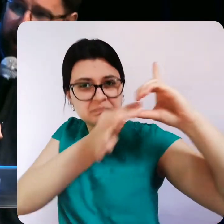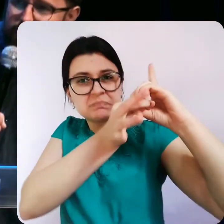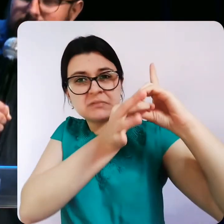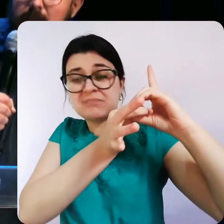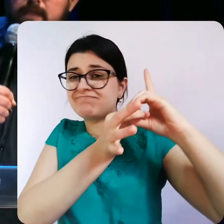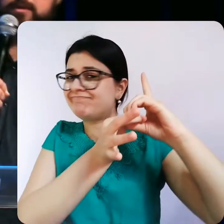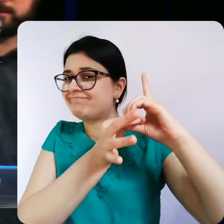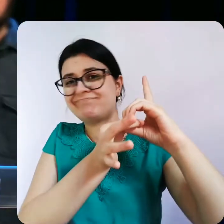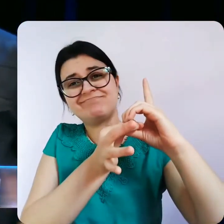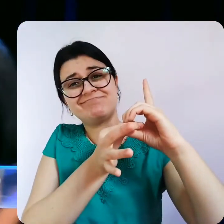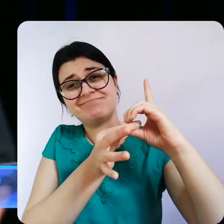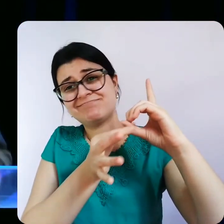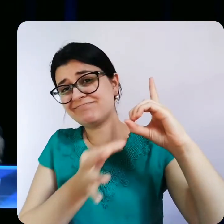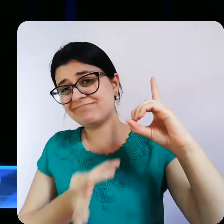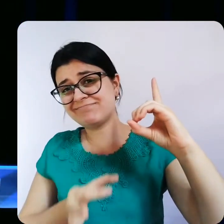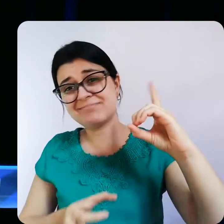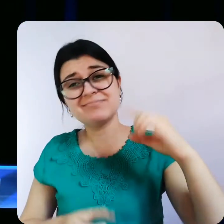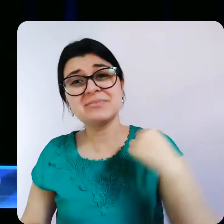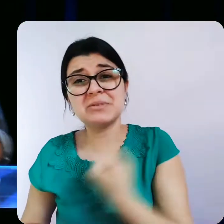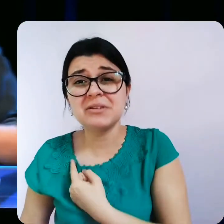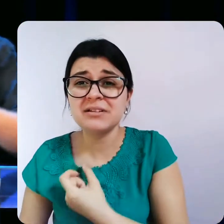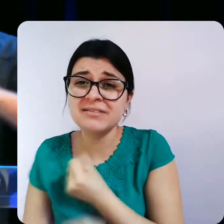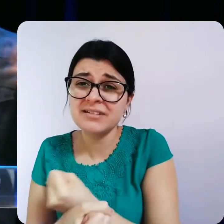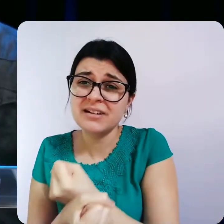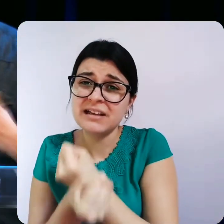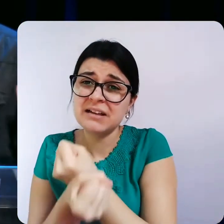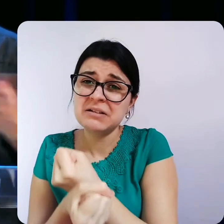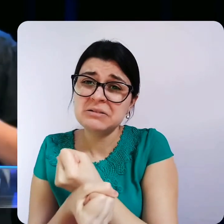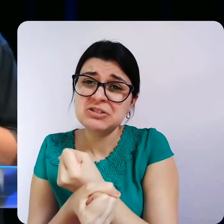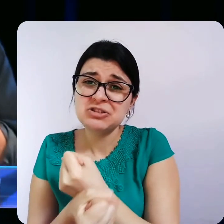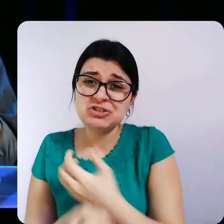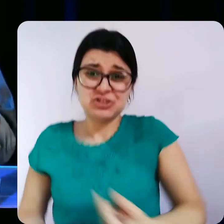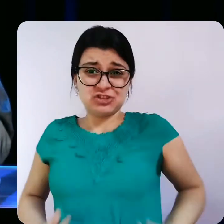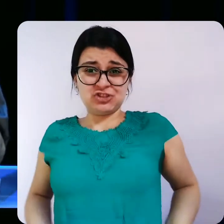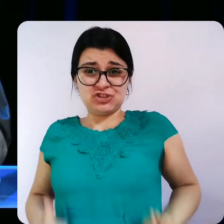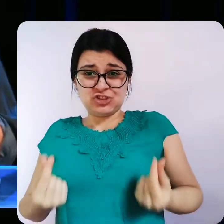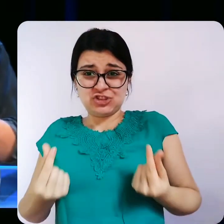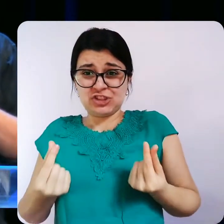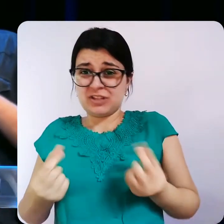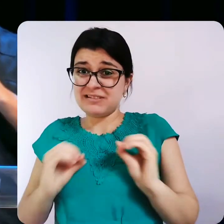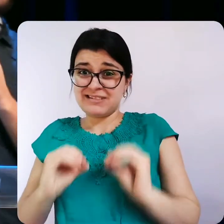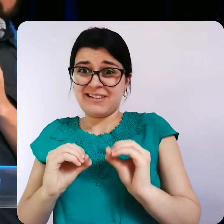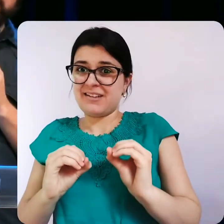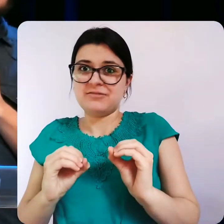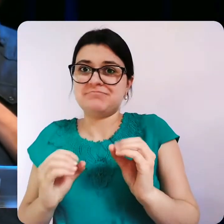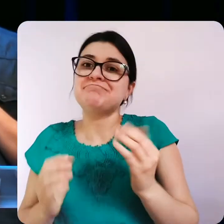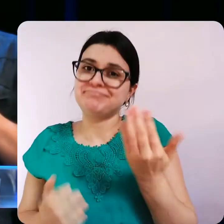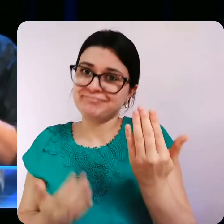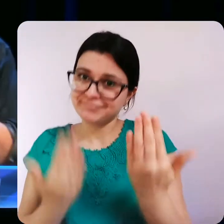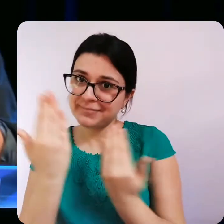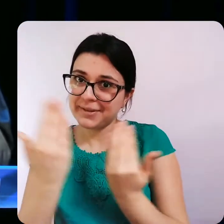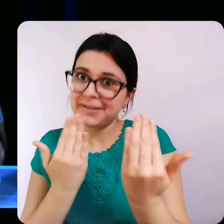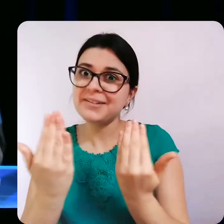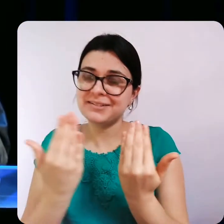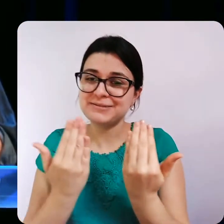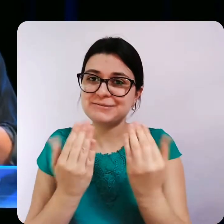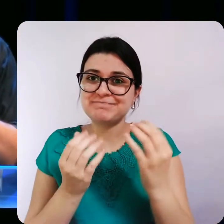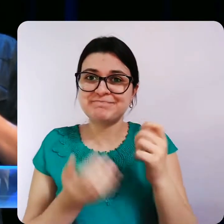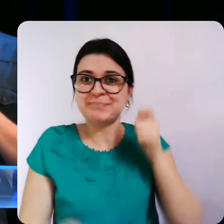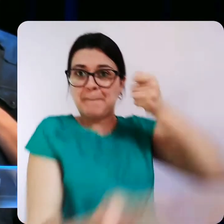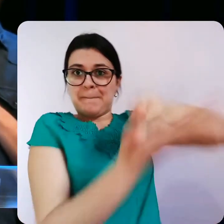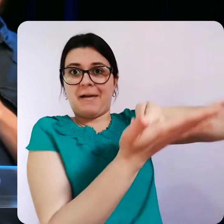o mercado de escravos. Em alguns lugares onde a escravidão existia, o escravo tinha direito de comprar a sua